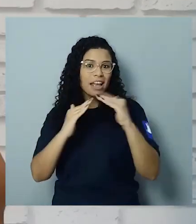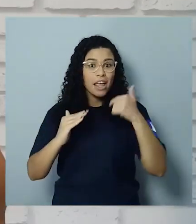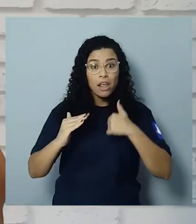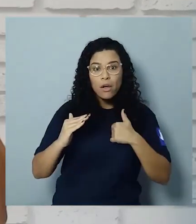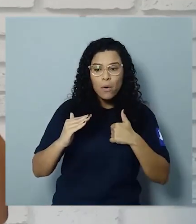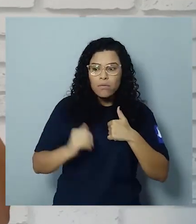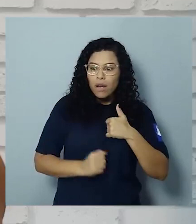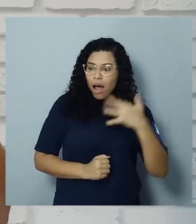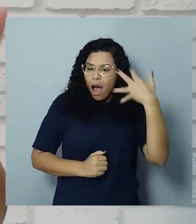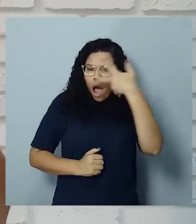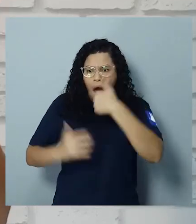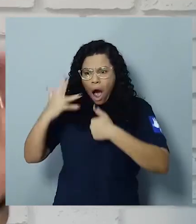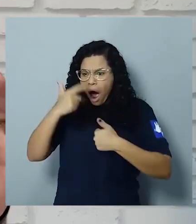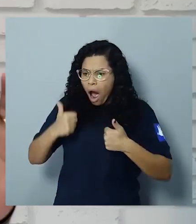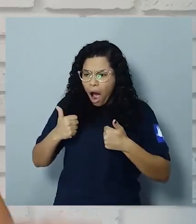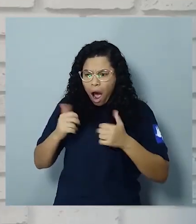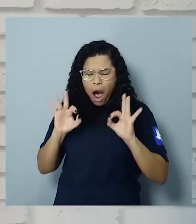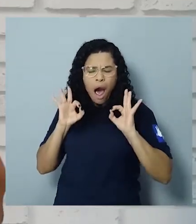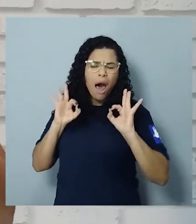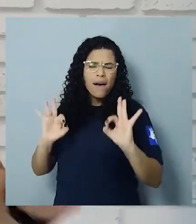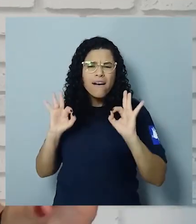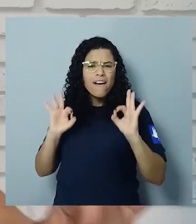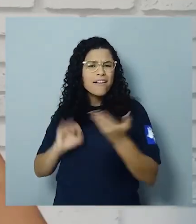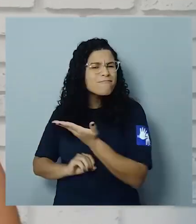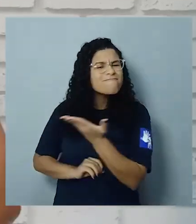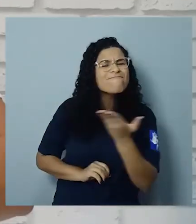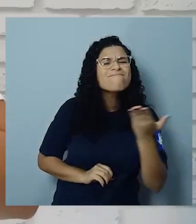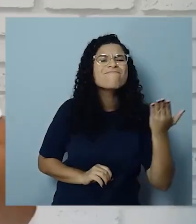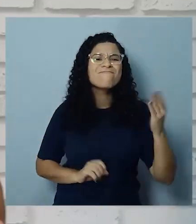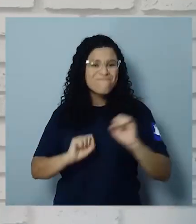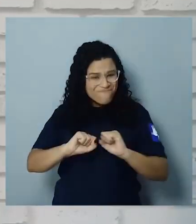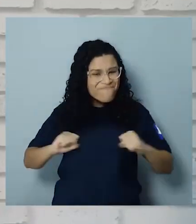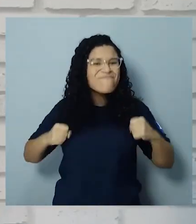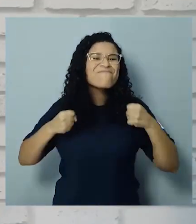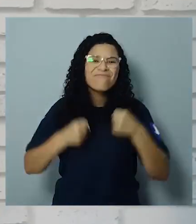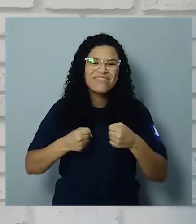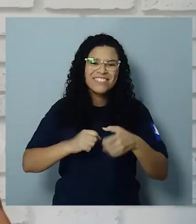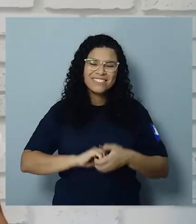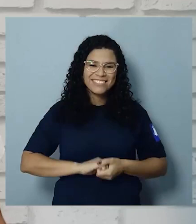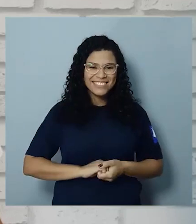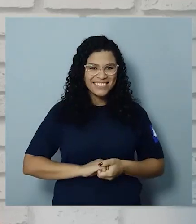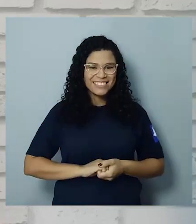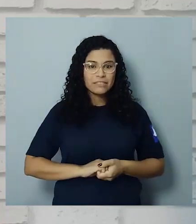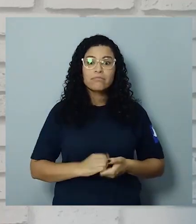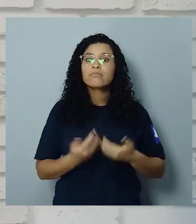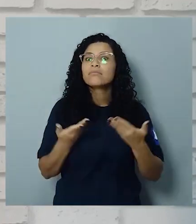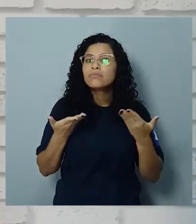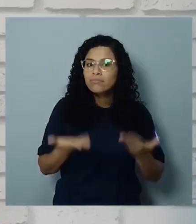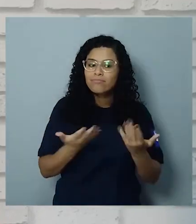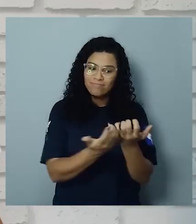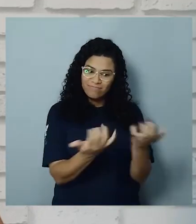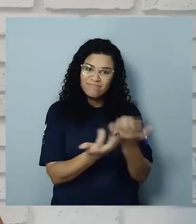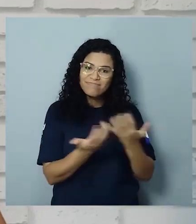casa e eu fiquei assim encantada com o capricho o empenho de vocês falando